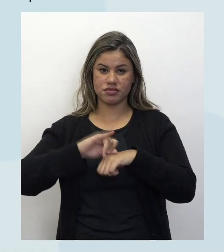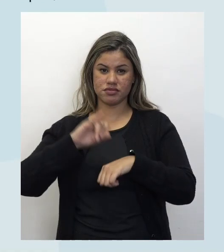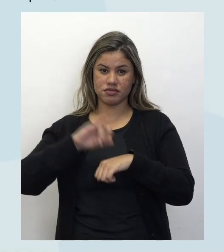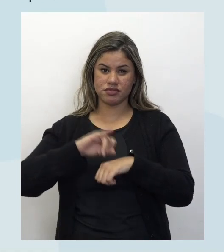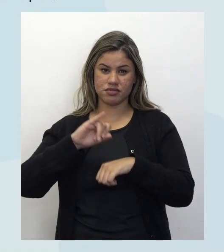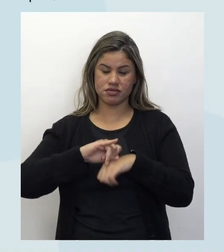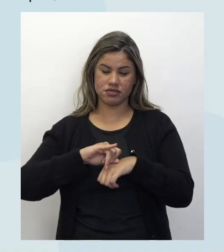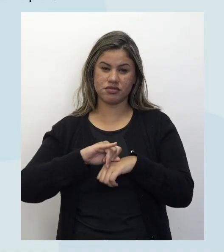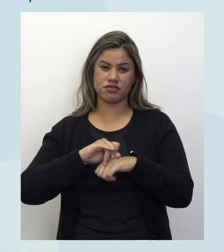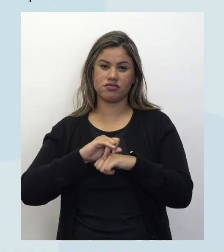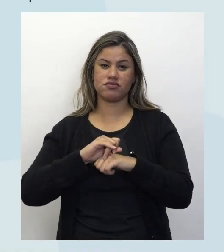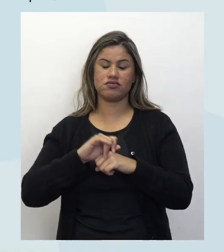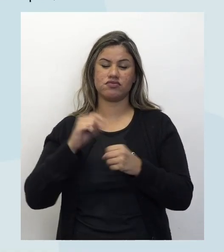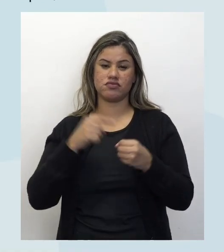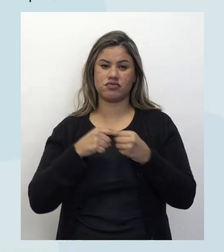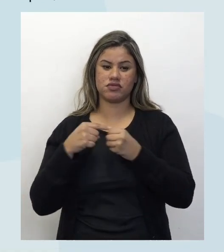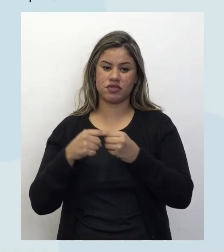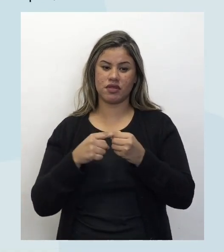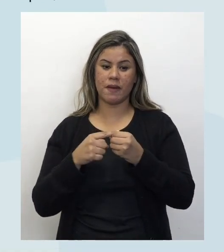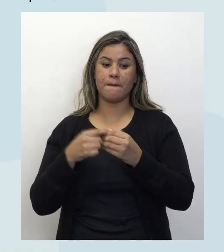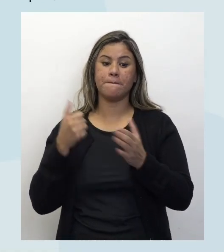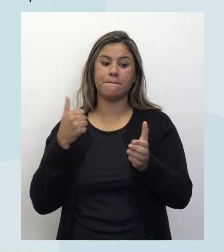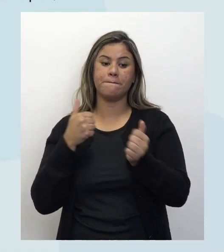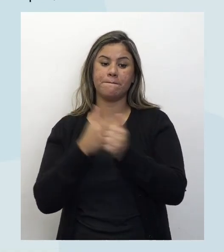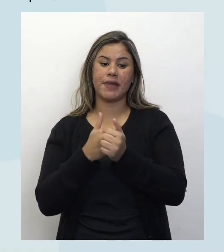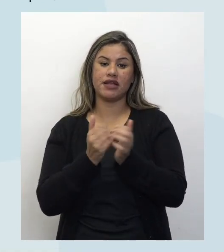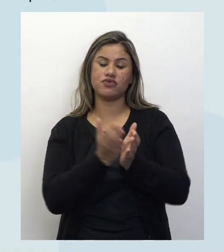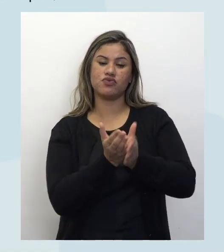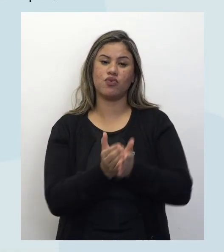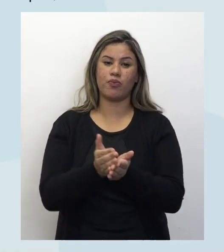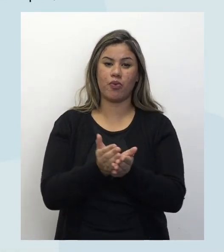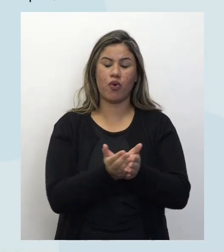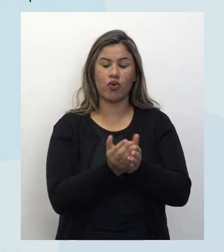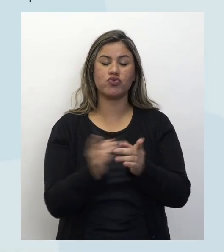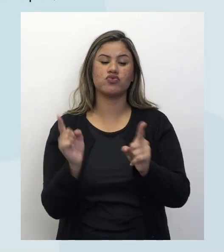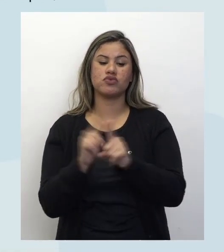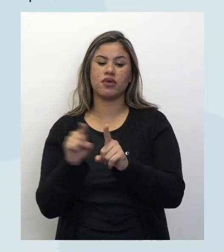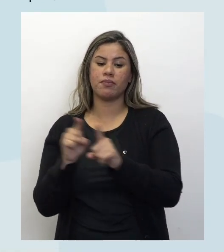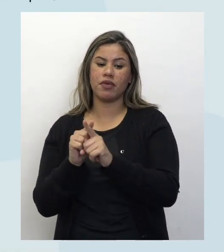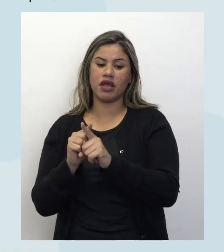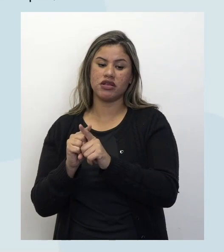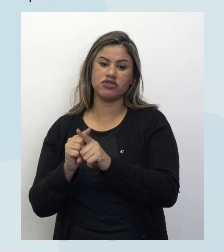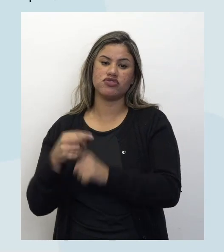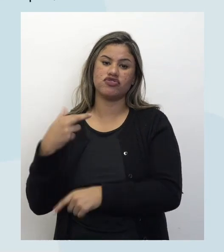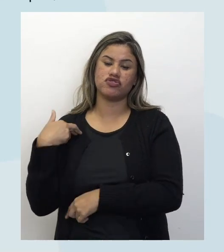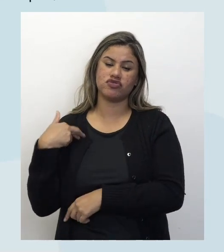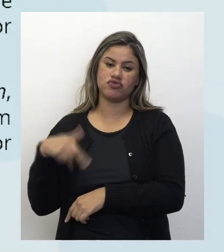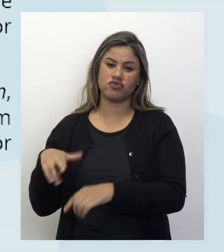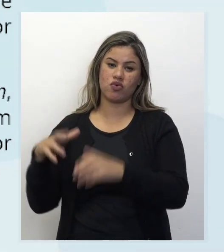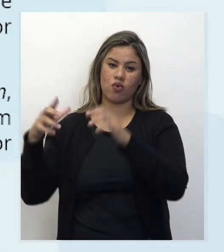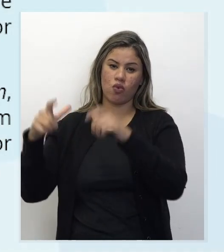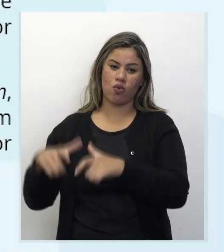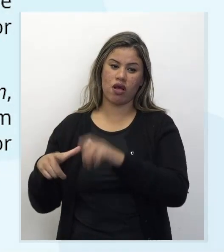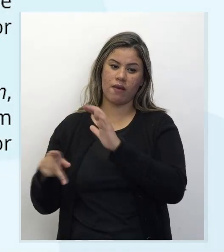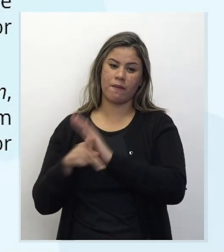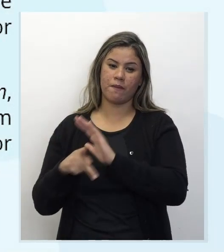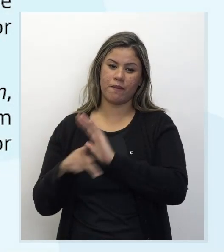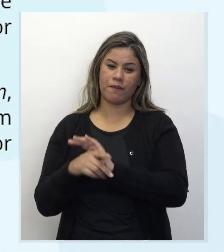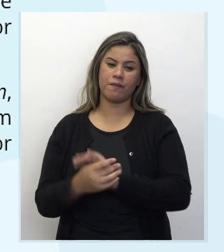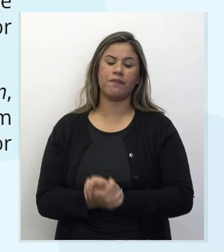grande porto, e de templos religiosos. Na verdade, esse museu era um grande complexo, como a gente vai ver aí